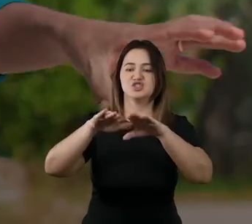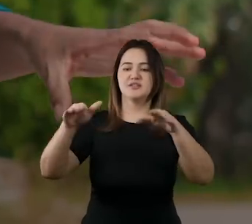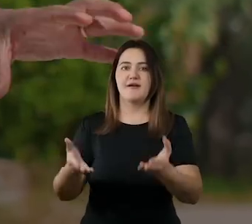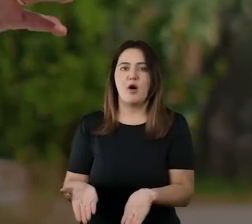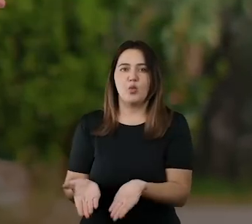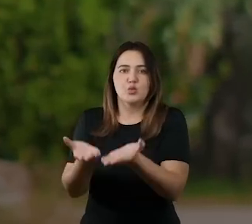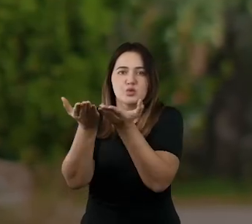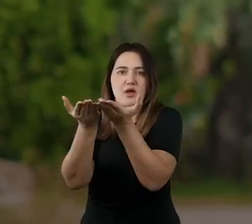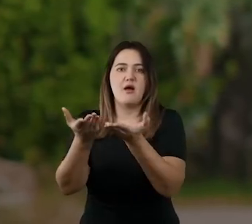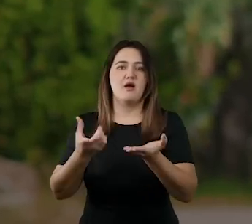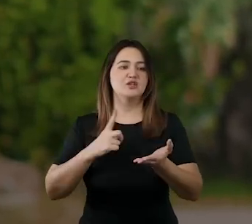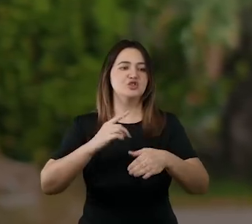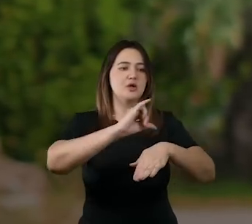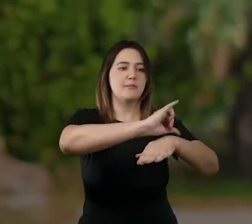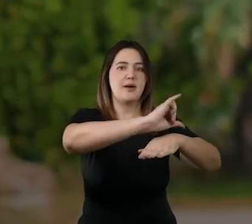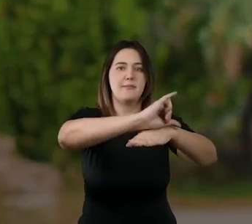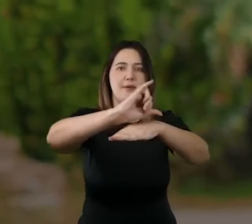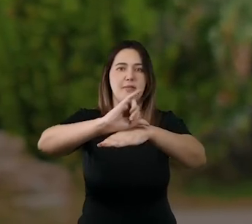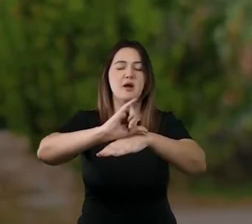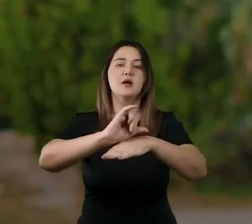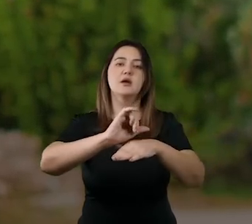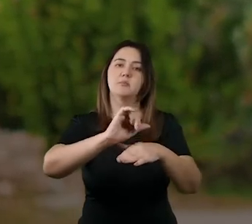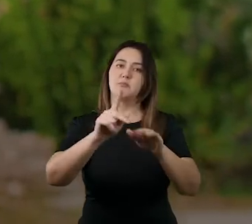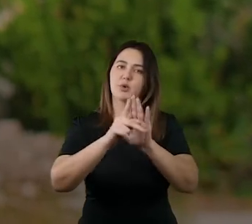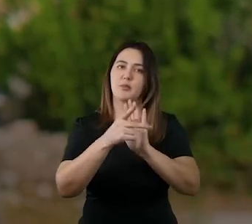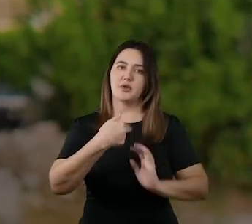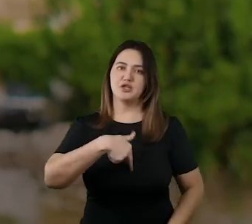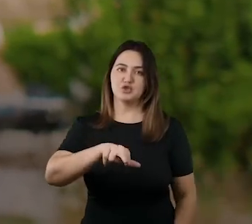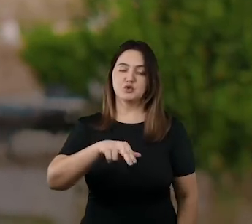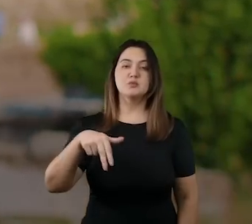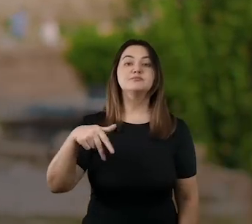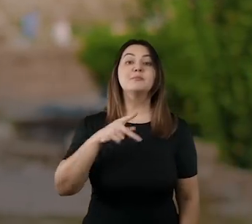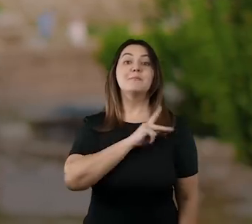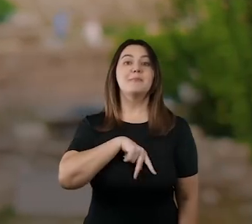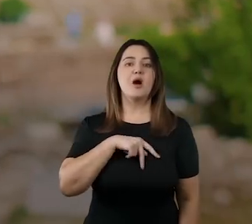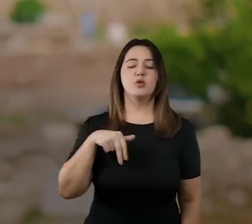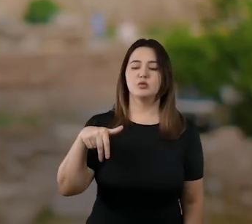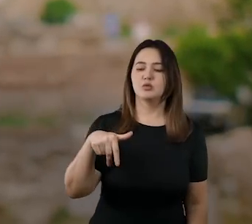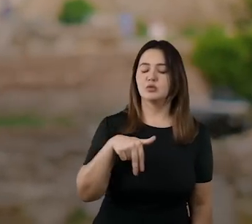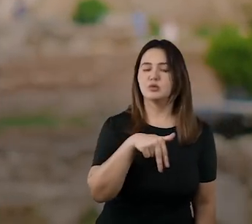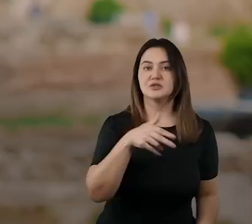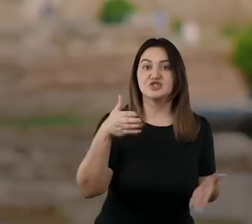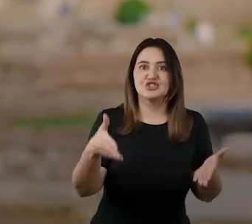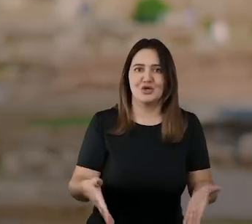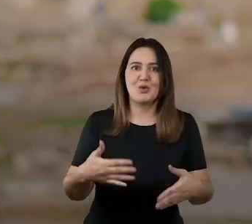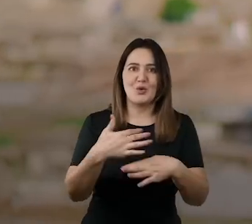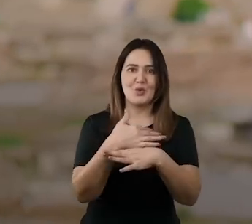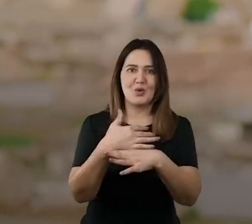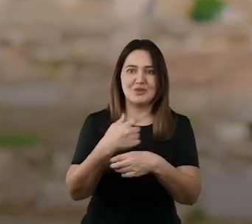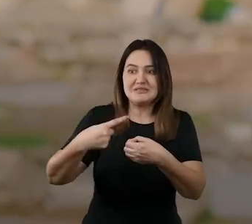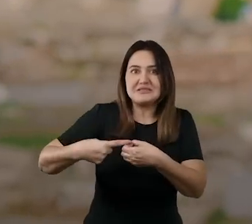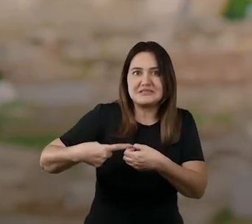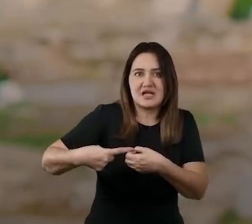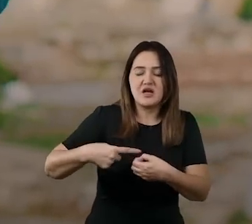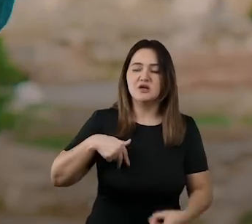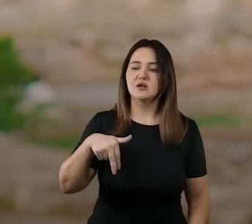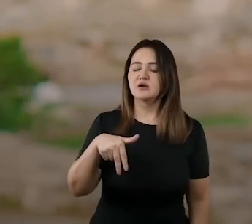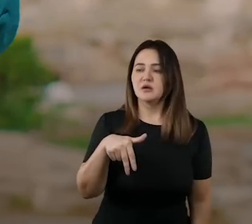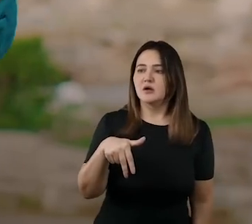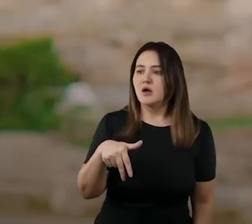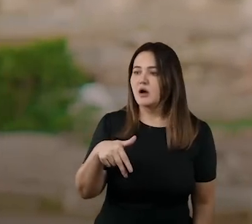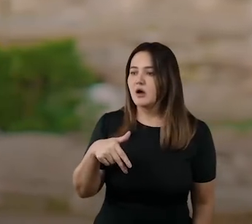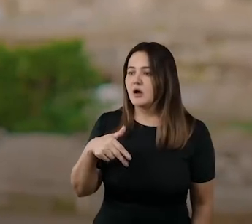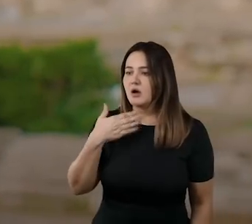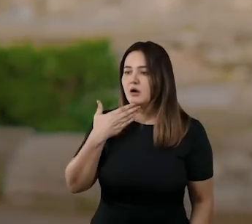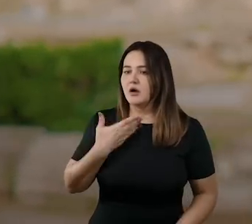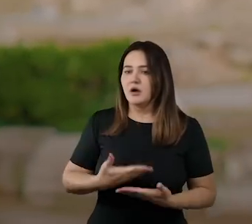monumentos religiosos. E Paulo, certa vez, esteve aqui e ficou indignado em face à grande idolatria que imperava